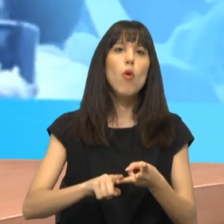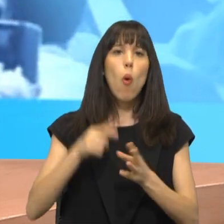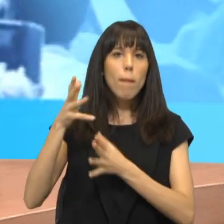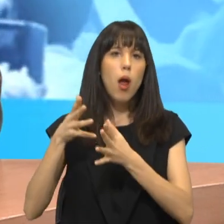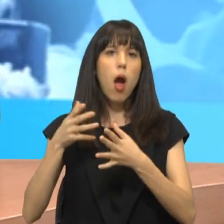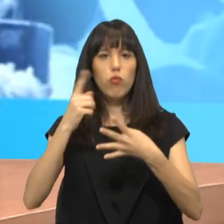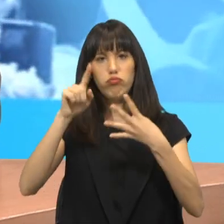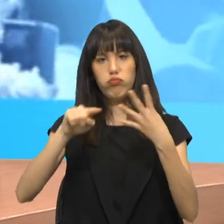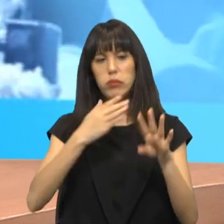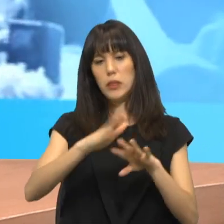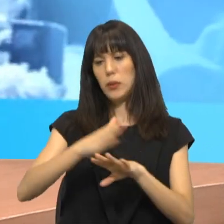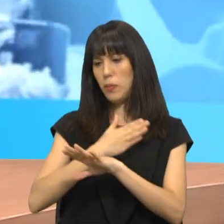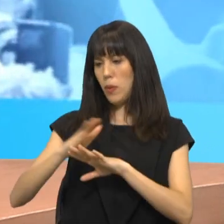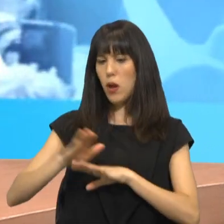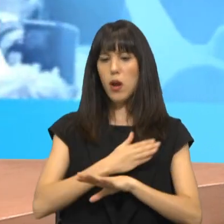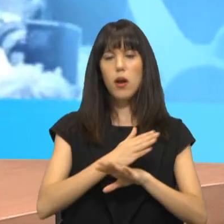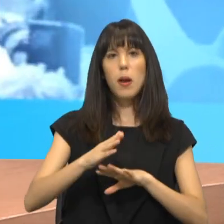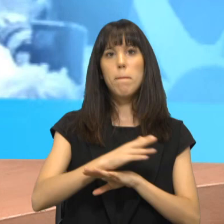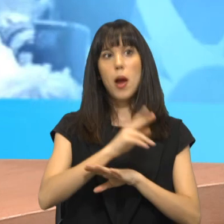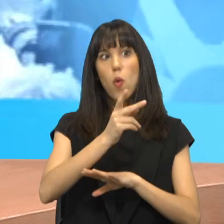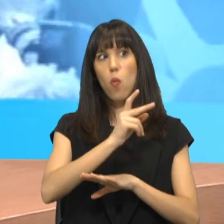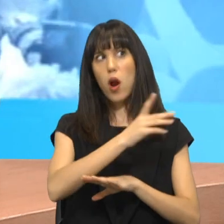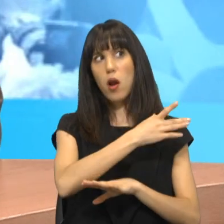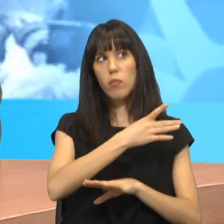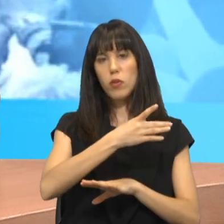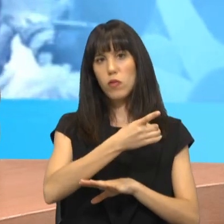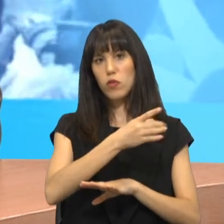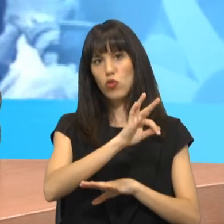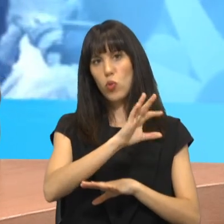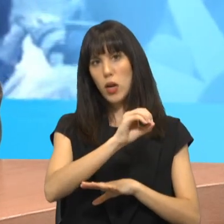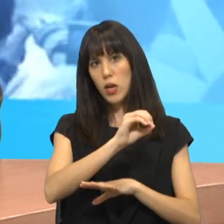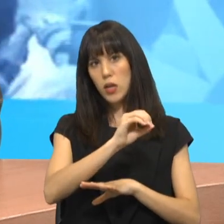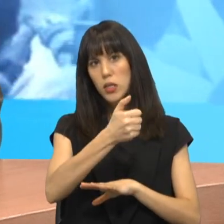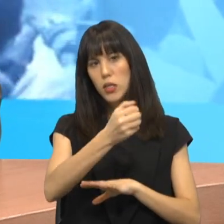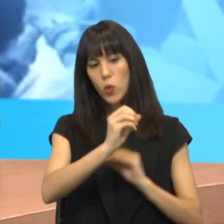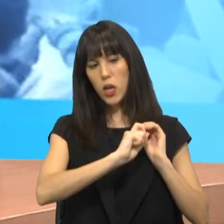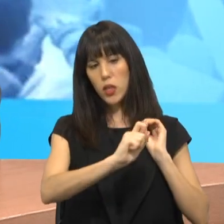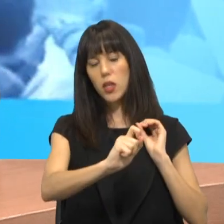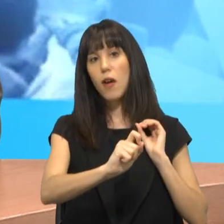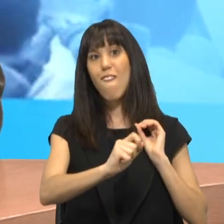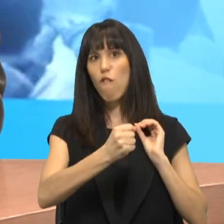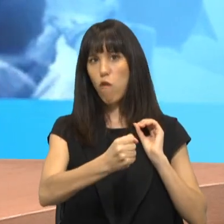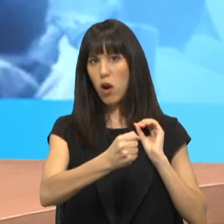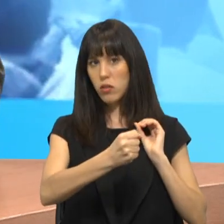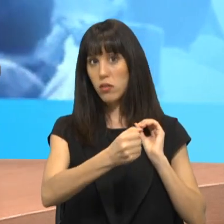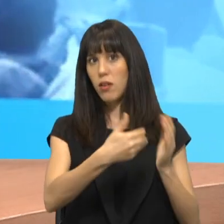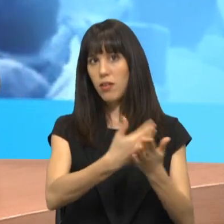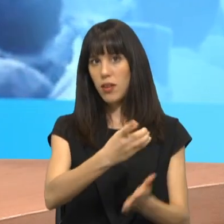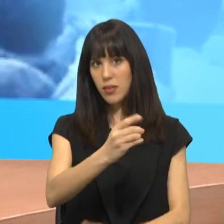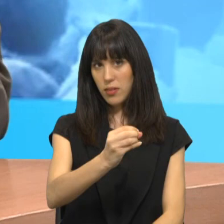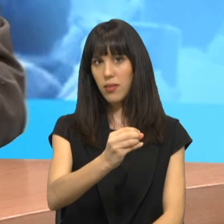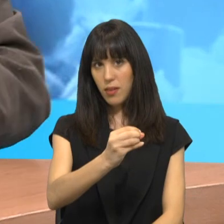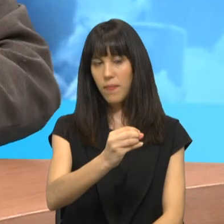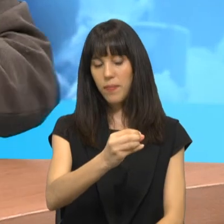ela empenha-se ao longo dos anos 40, 50 de uma maneira muito forte, anos 60, naquilo que se chama, poderíamos